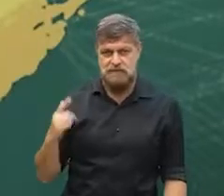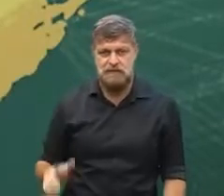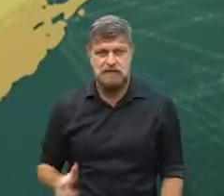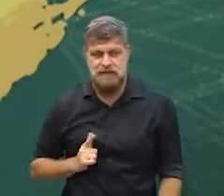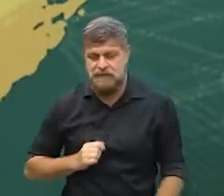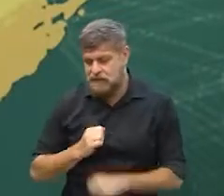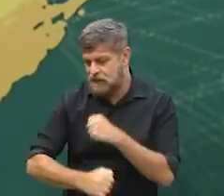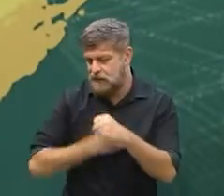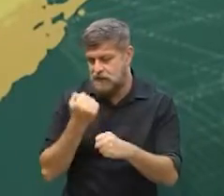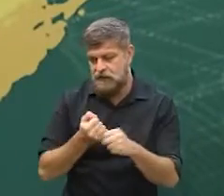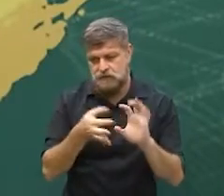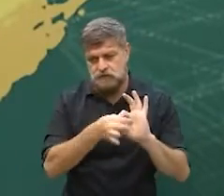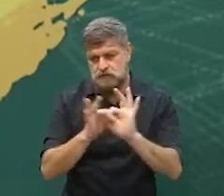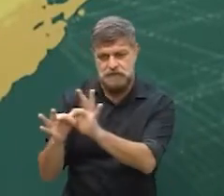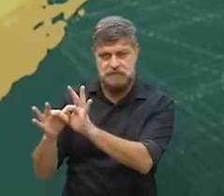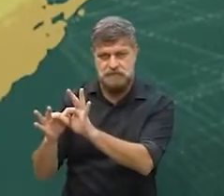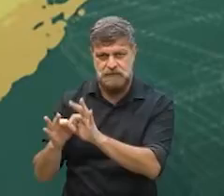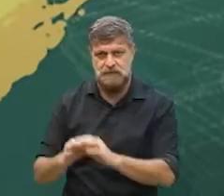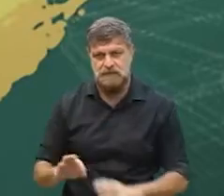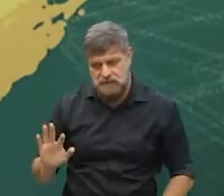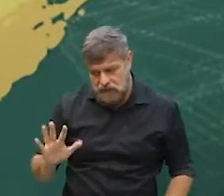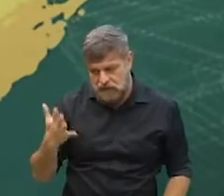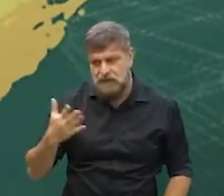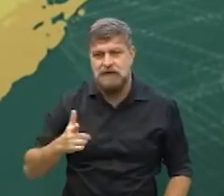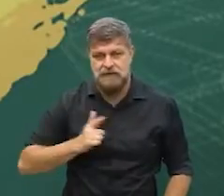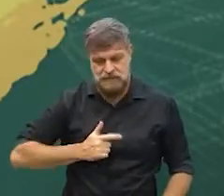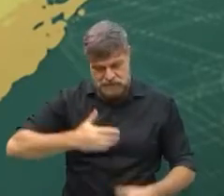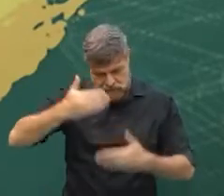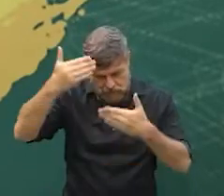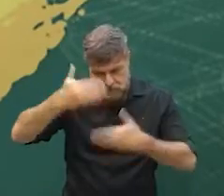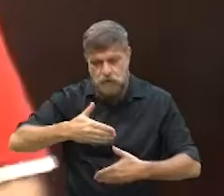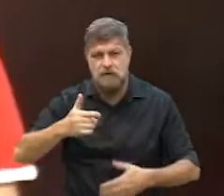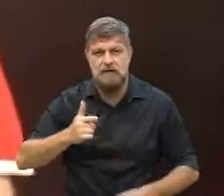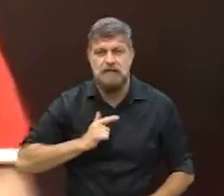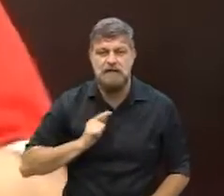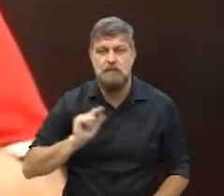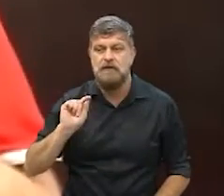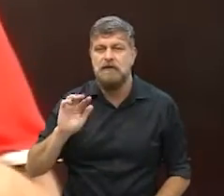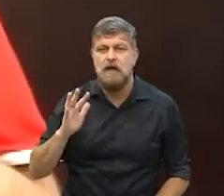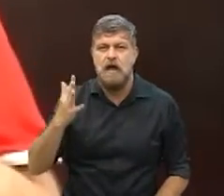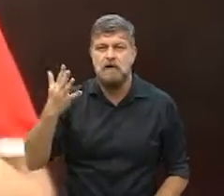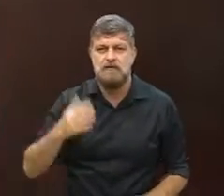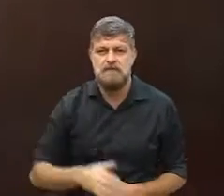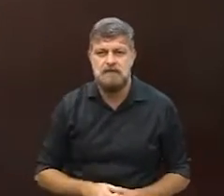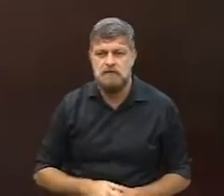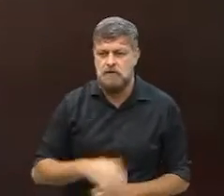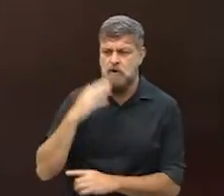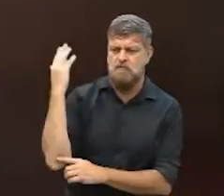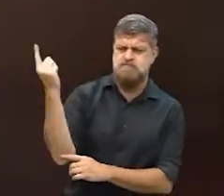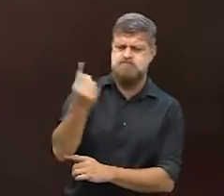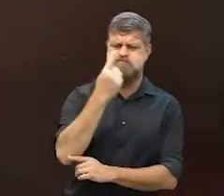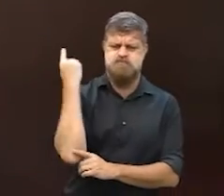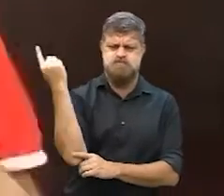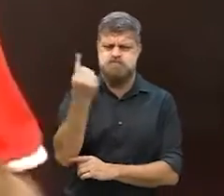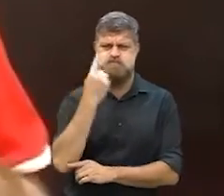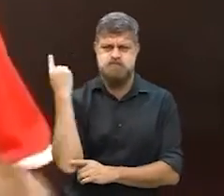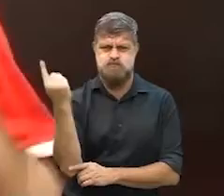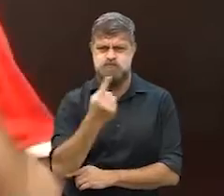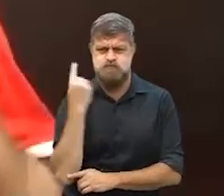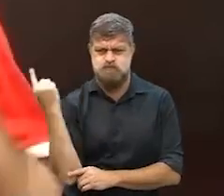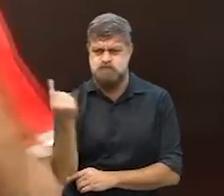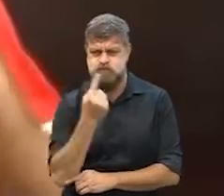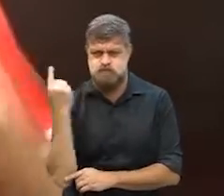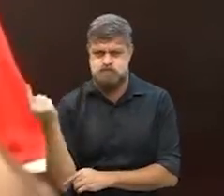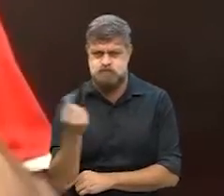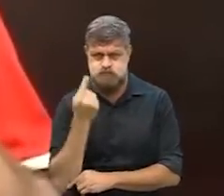muito comum, ano de Olimpíada cair fuso horário. Você tem eventos que aconteceram, um tufão que passou durante